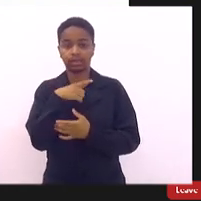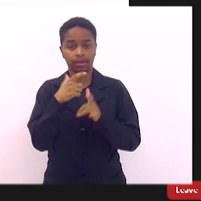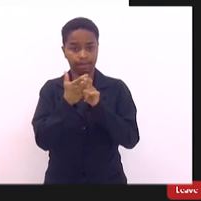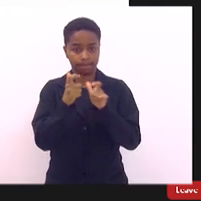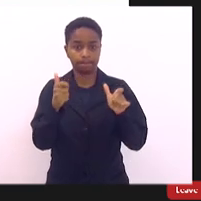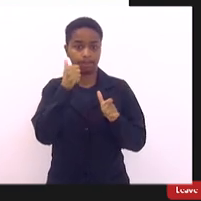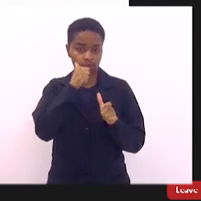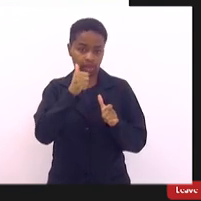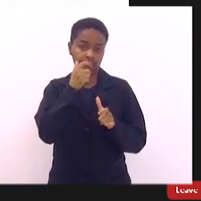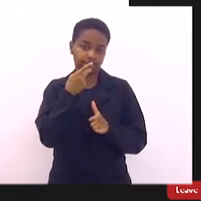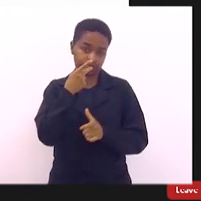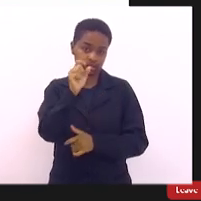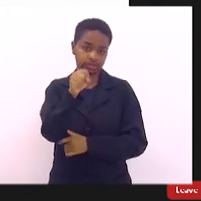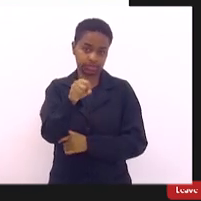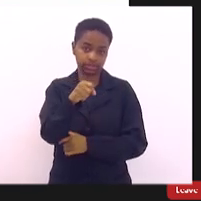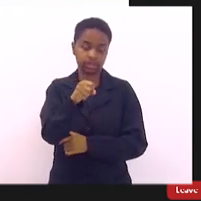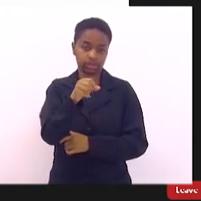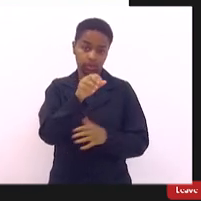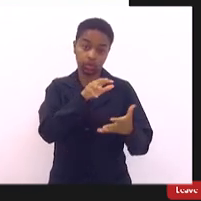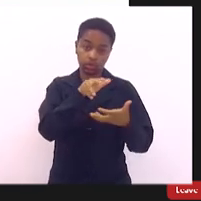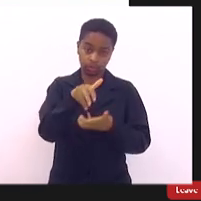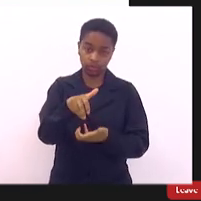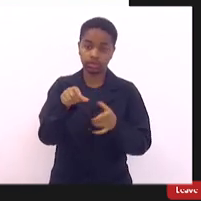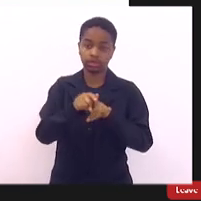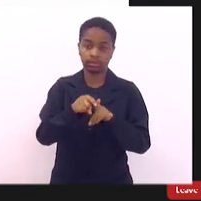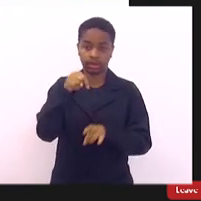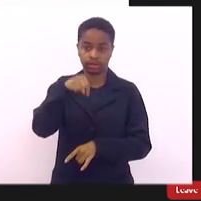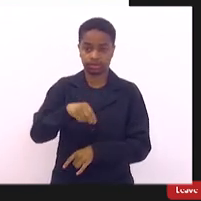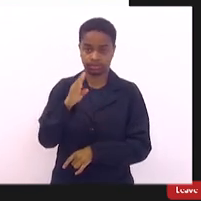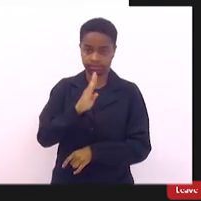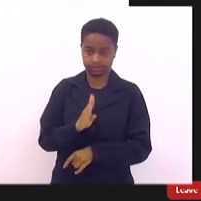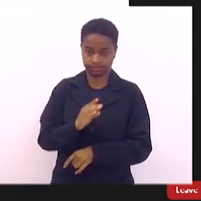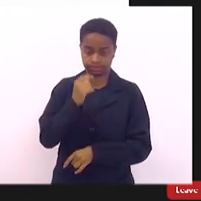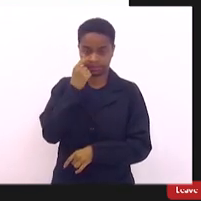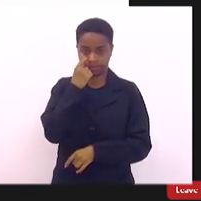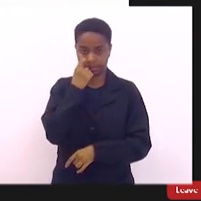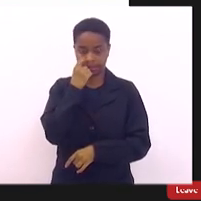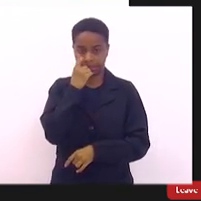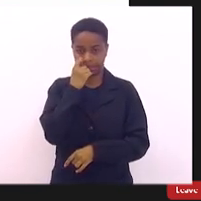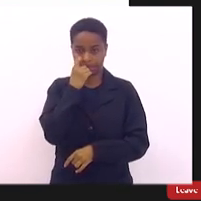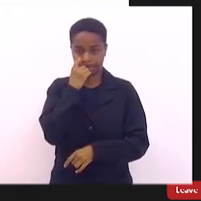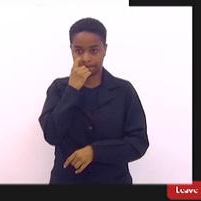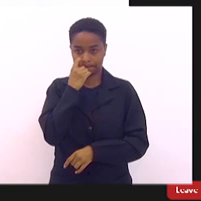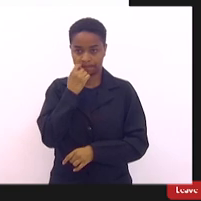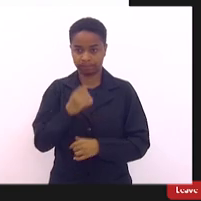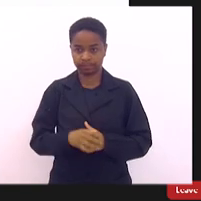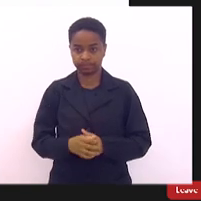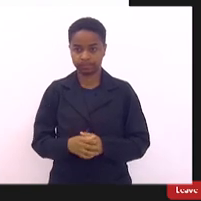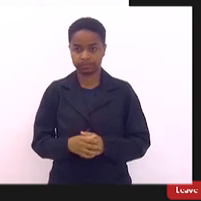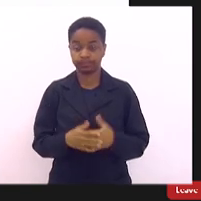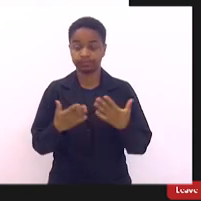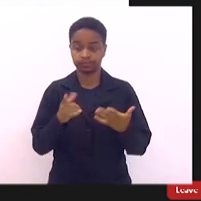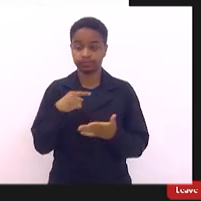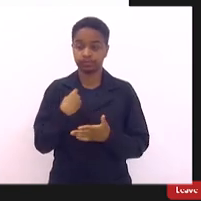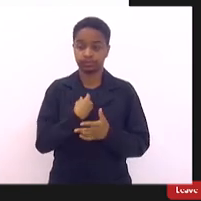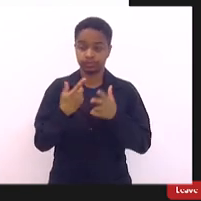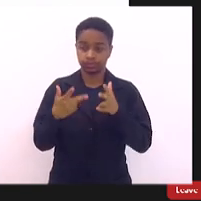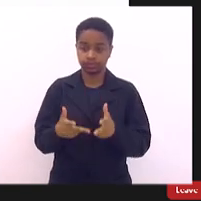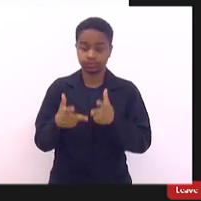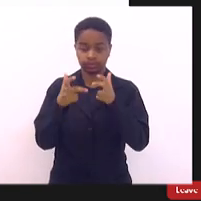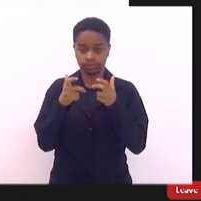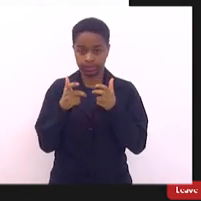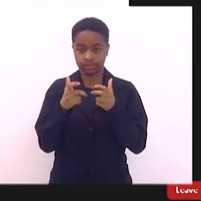mulheres afirmando isso, seja no global, seja no Brasil, né? A gente vê um número muito